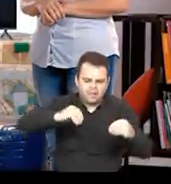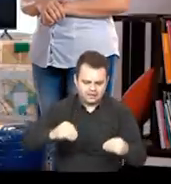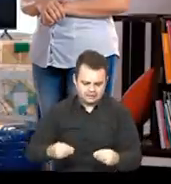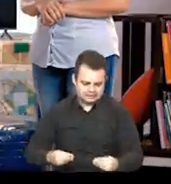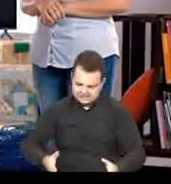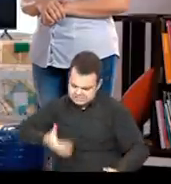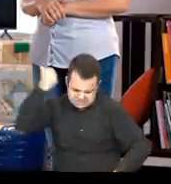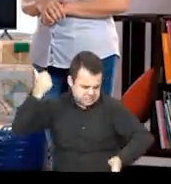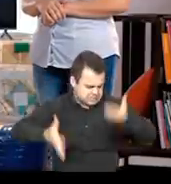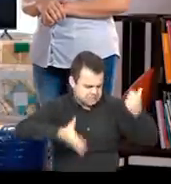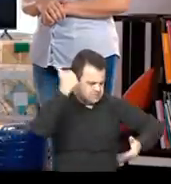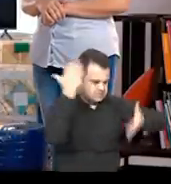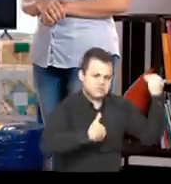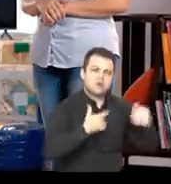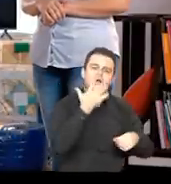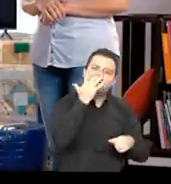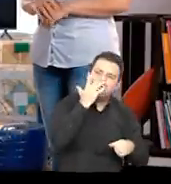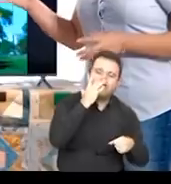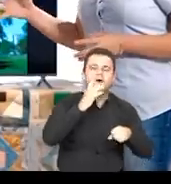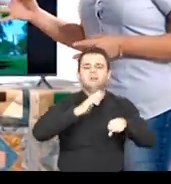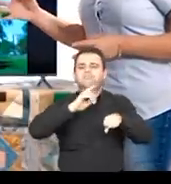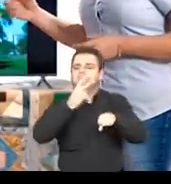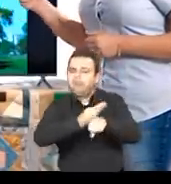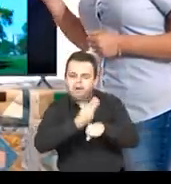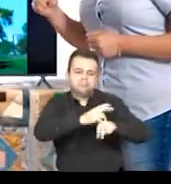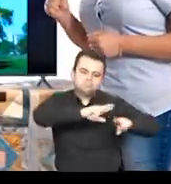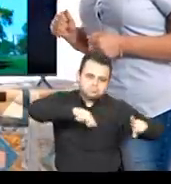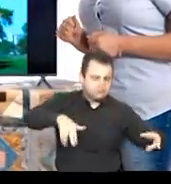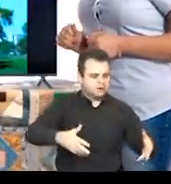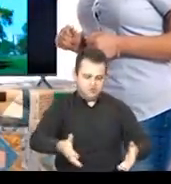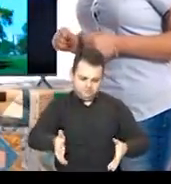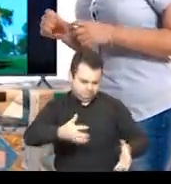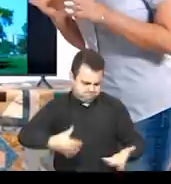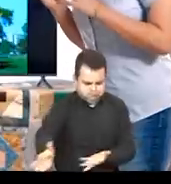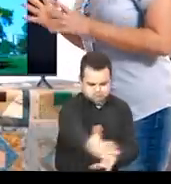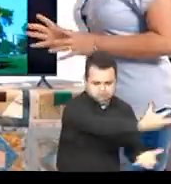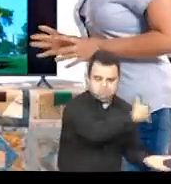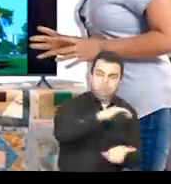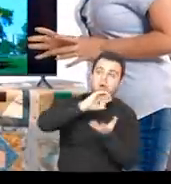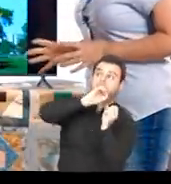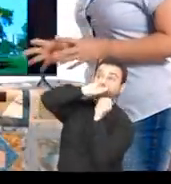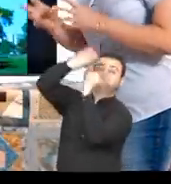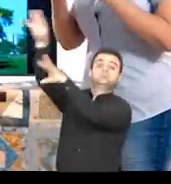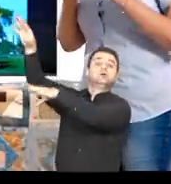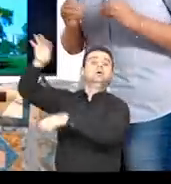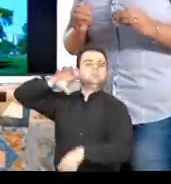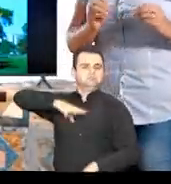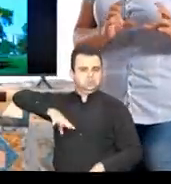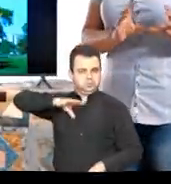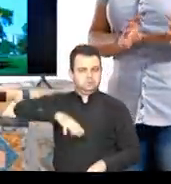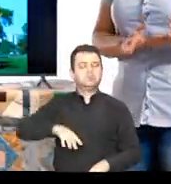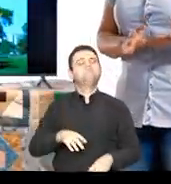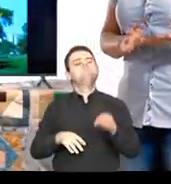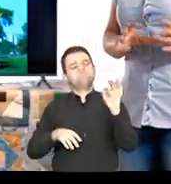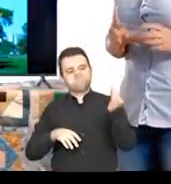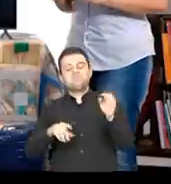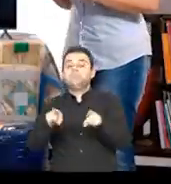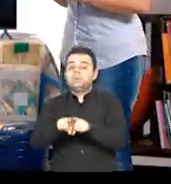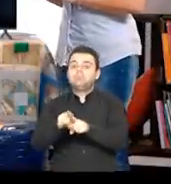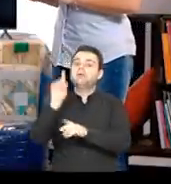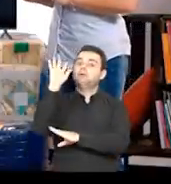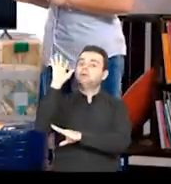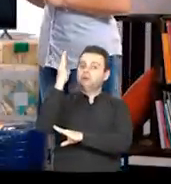e acumulavam riquezas lá em Portugal. Tanto, Luiz, que o pau-brasil, que é uma das espécies mais extraídas